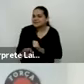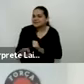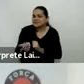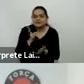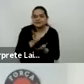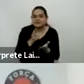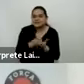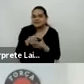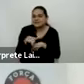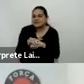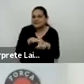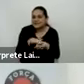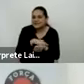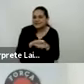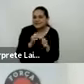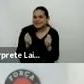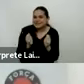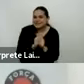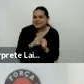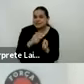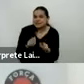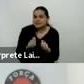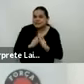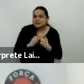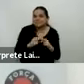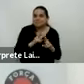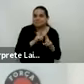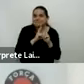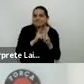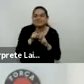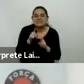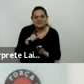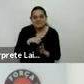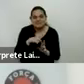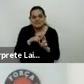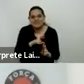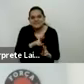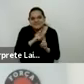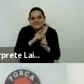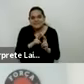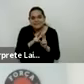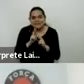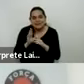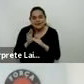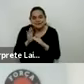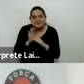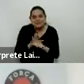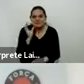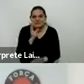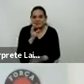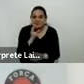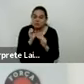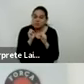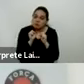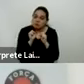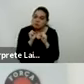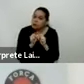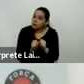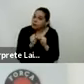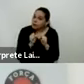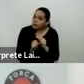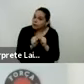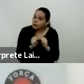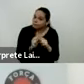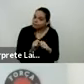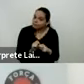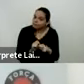aqui e nos dando muita esperança. Assim. Ele tem esperança de que o auxílio emergencial possa ser ampliado